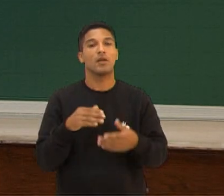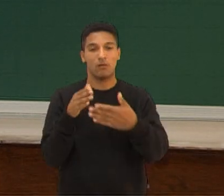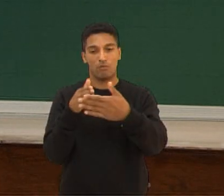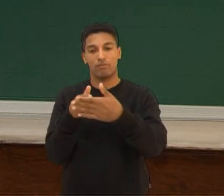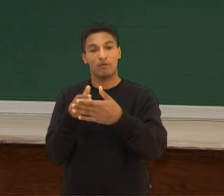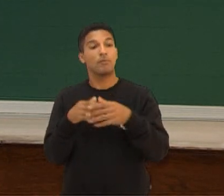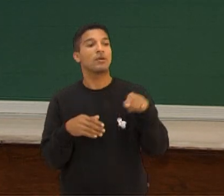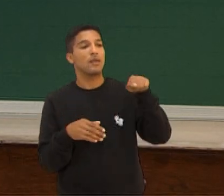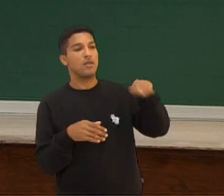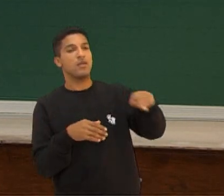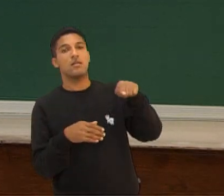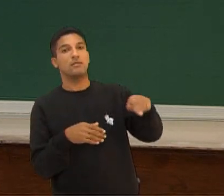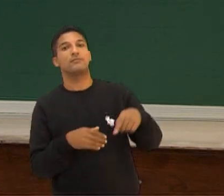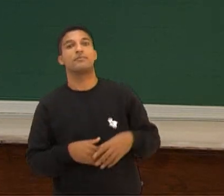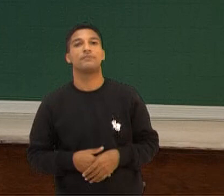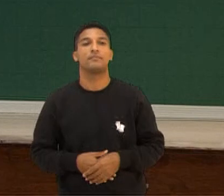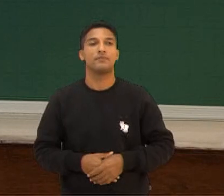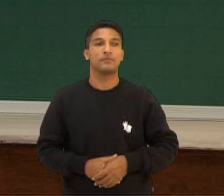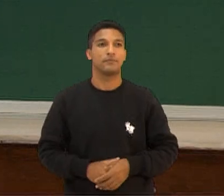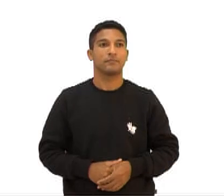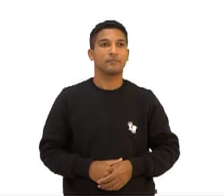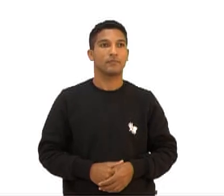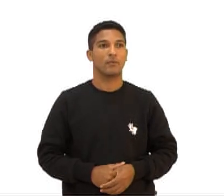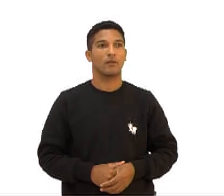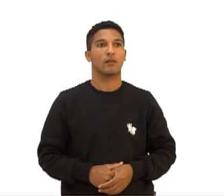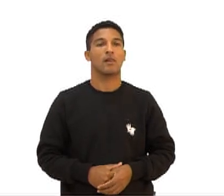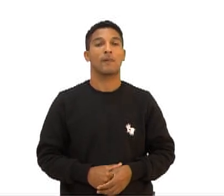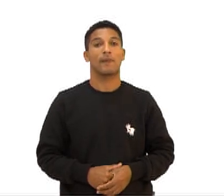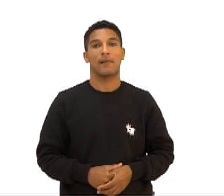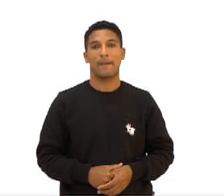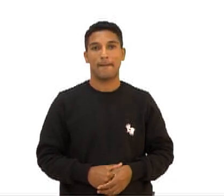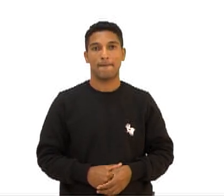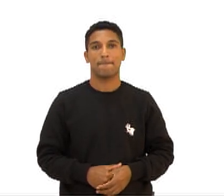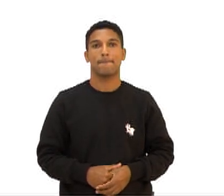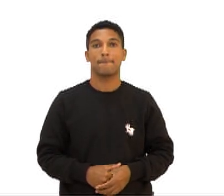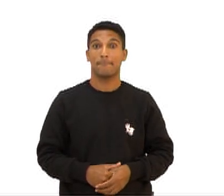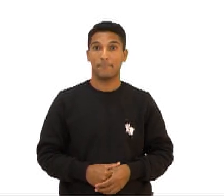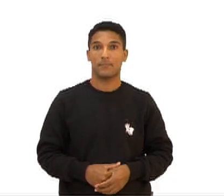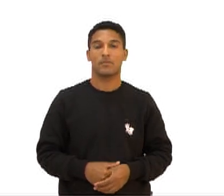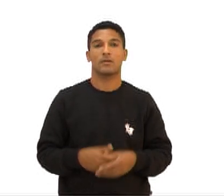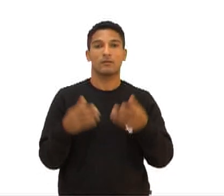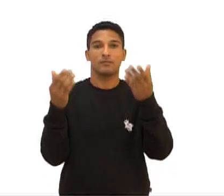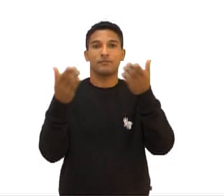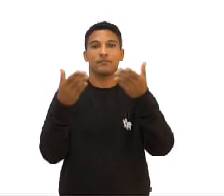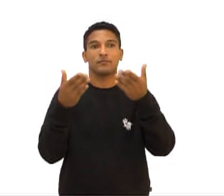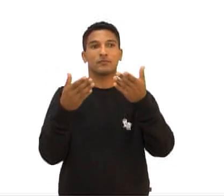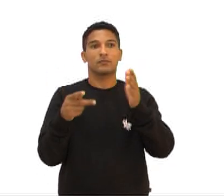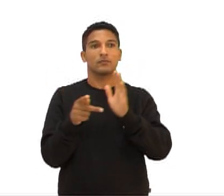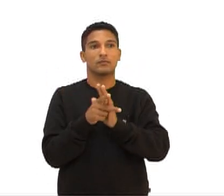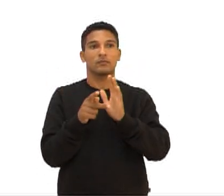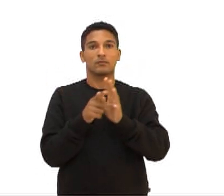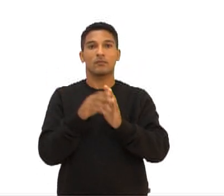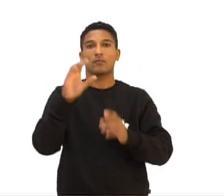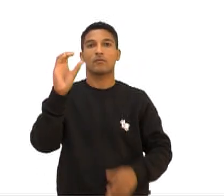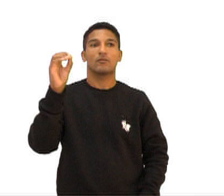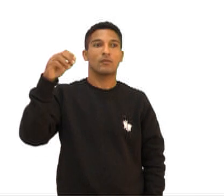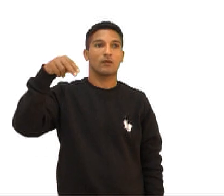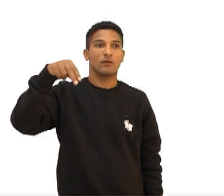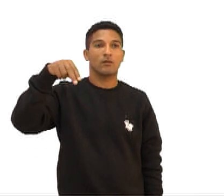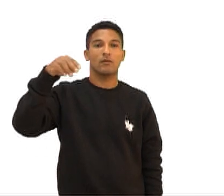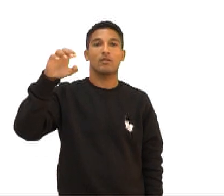Pensando mais um pouquinho lá, vamos no nosso quiz. Os conectivos utilizados nas orações